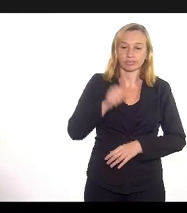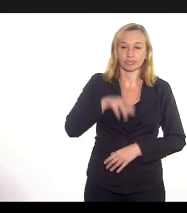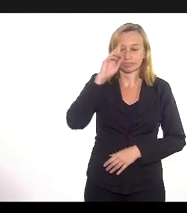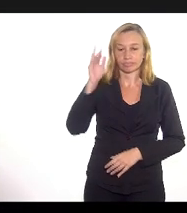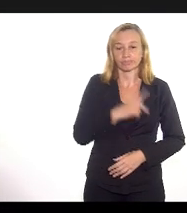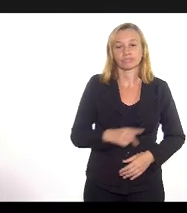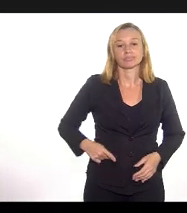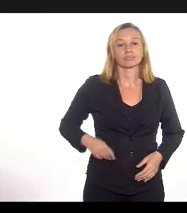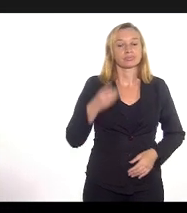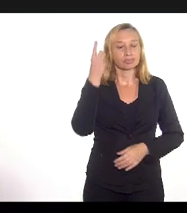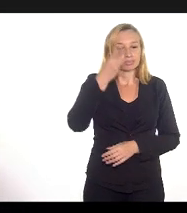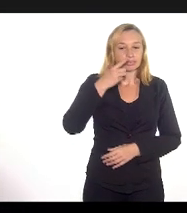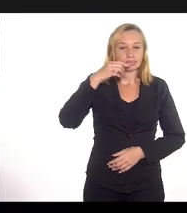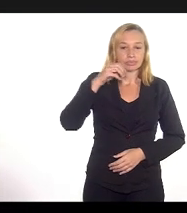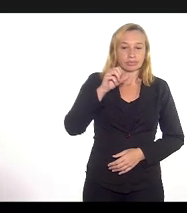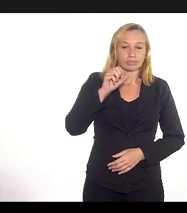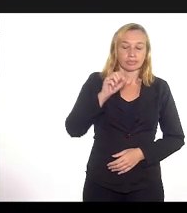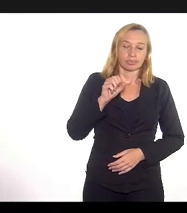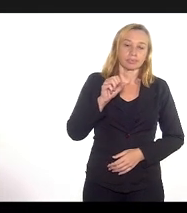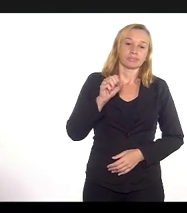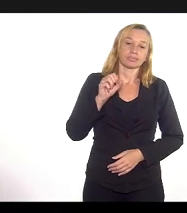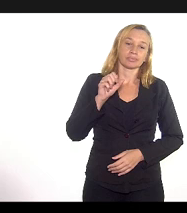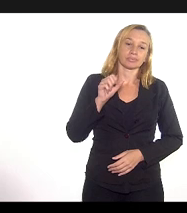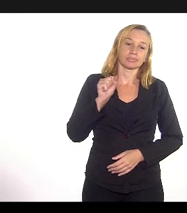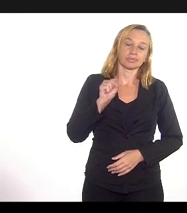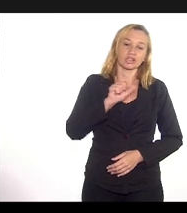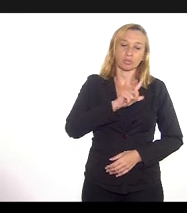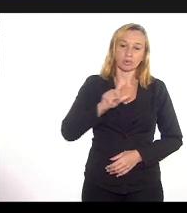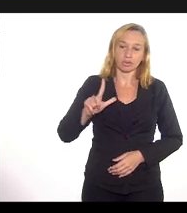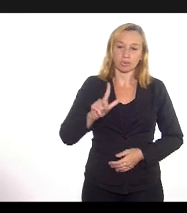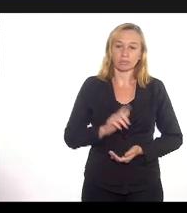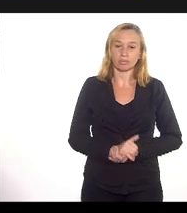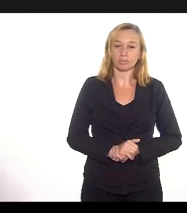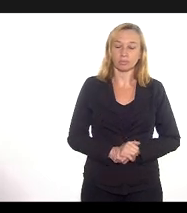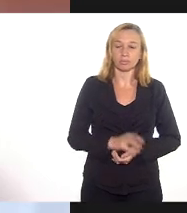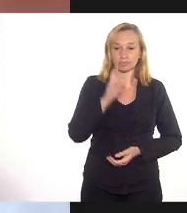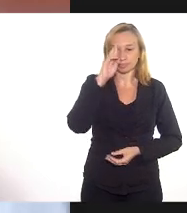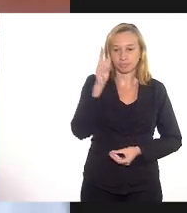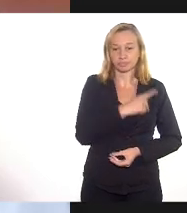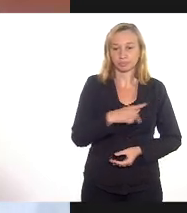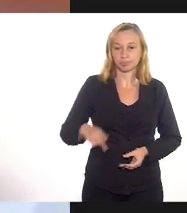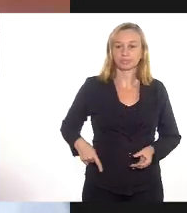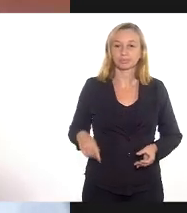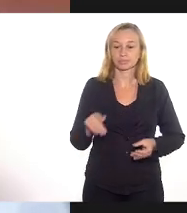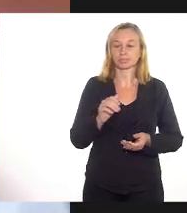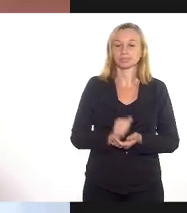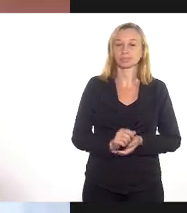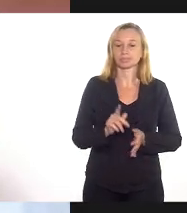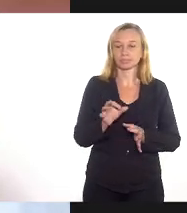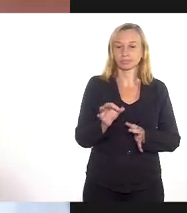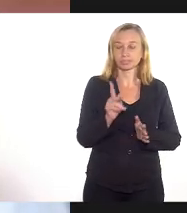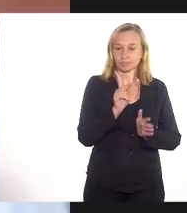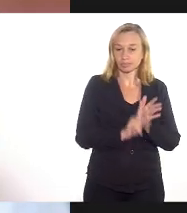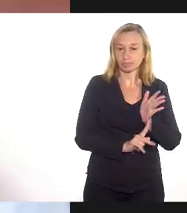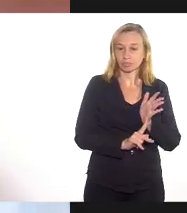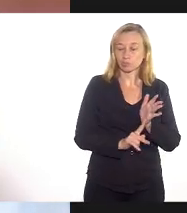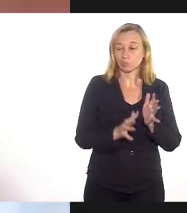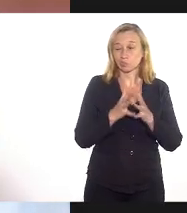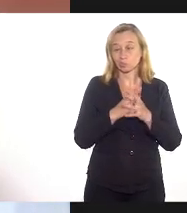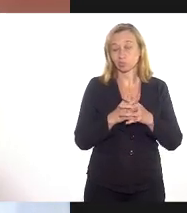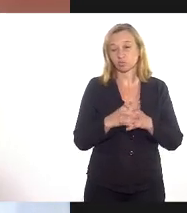Deputado Samuel Malafaia. Presidente, esse projeto me deixa um pouco